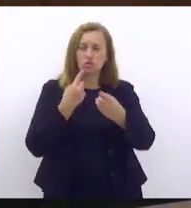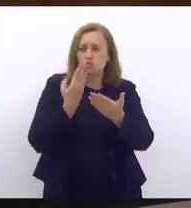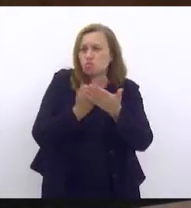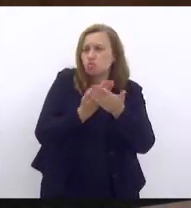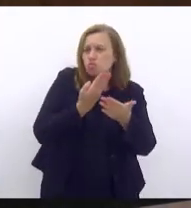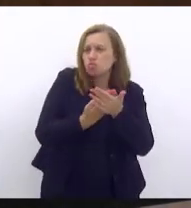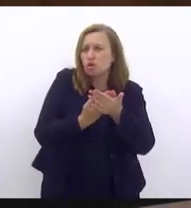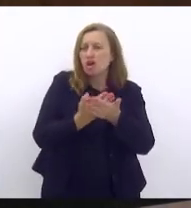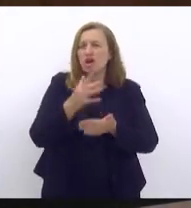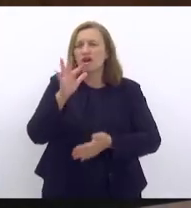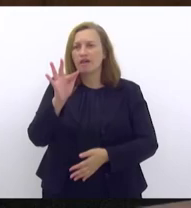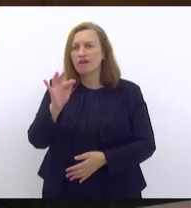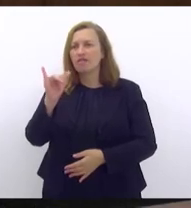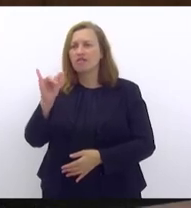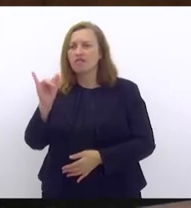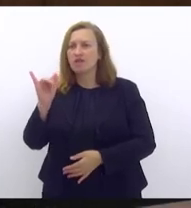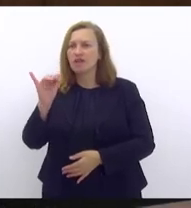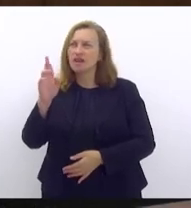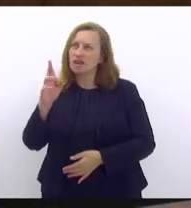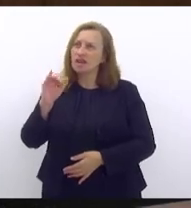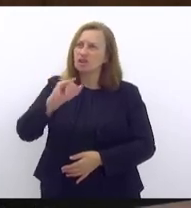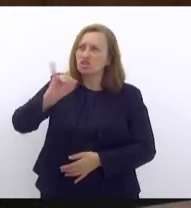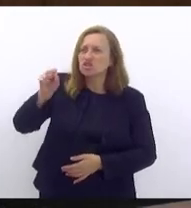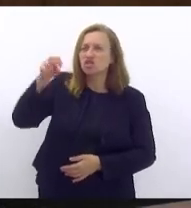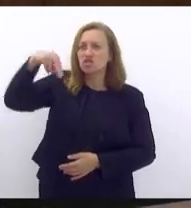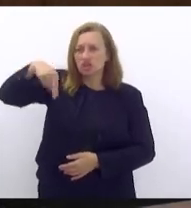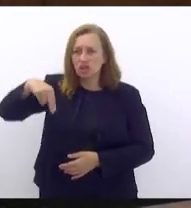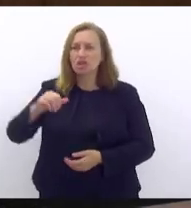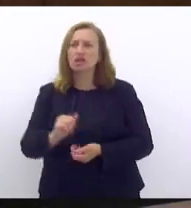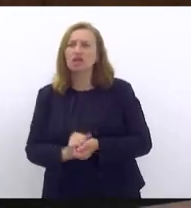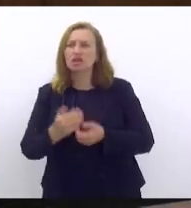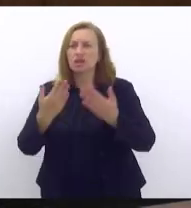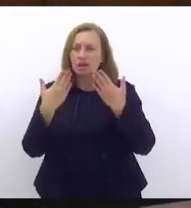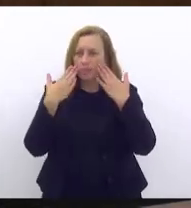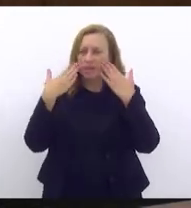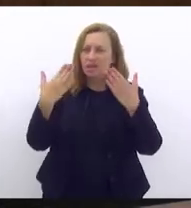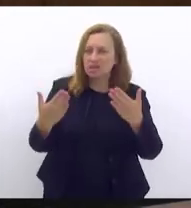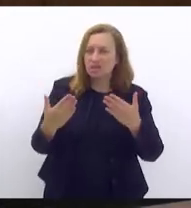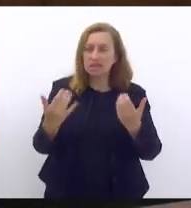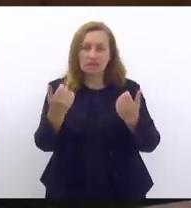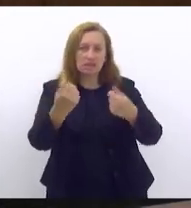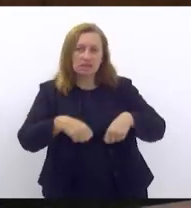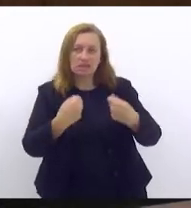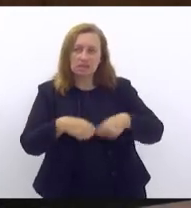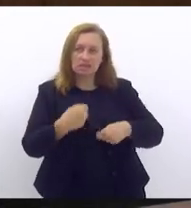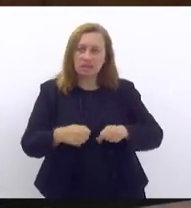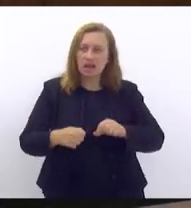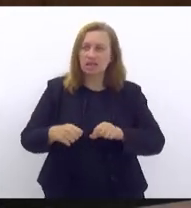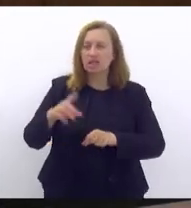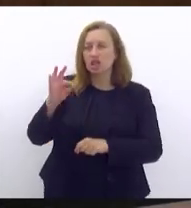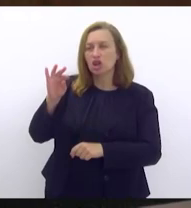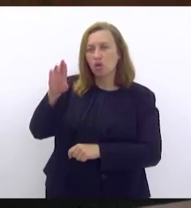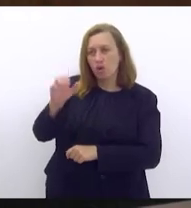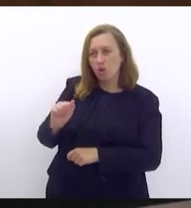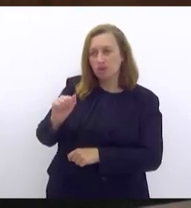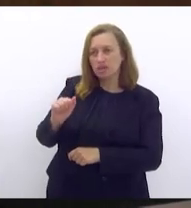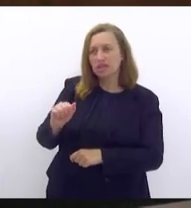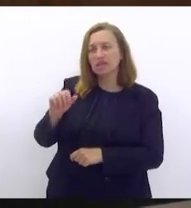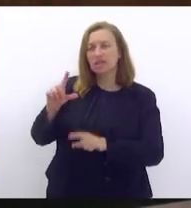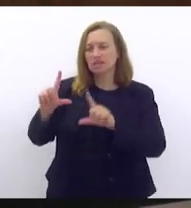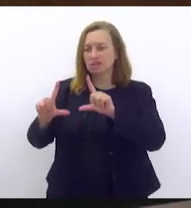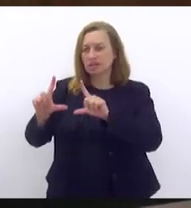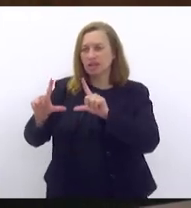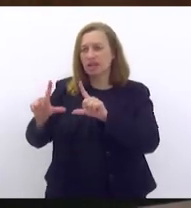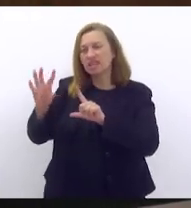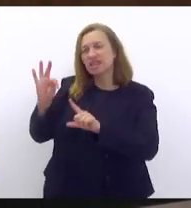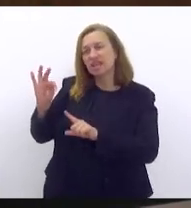pela Firjan, que apresenta a necessidade das cotas de tela, estabelece um percentual